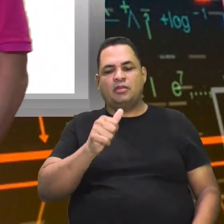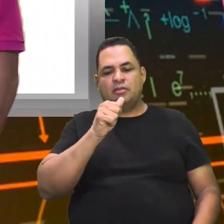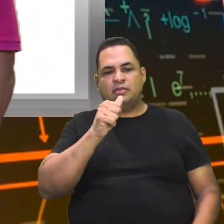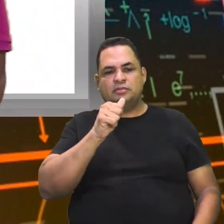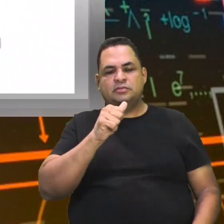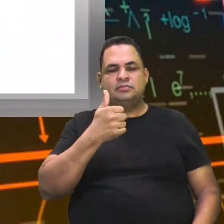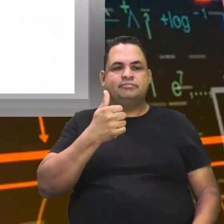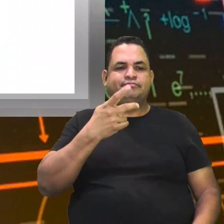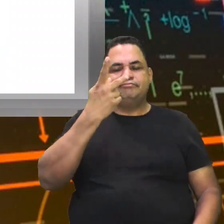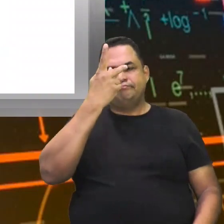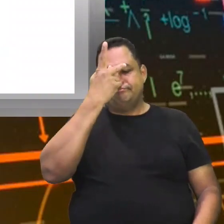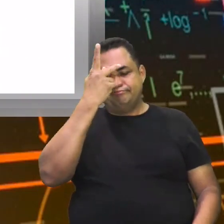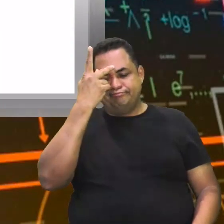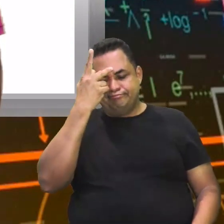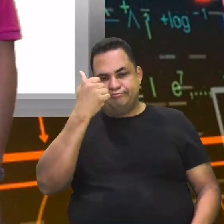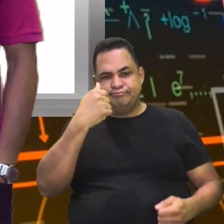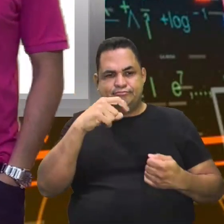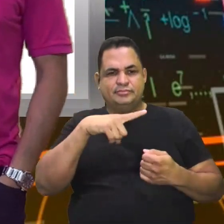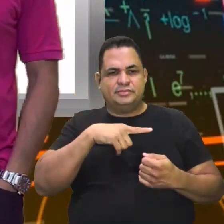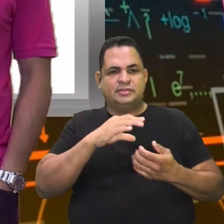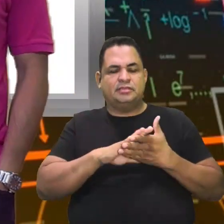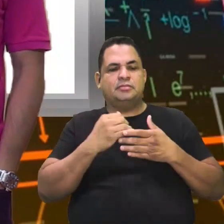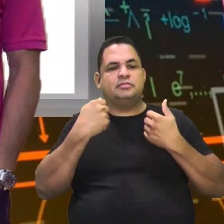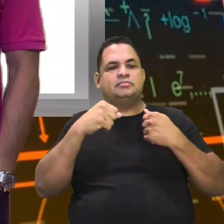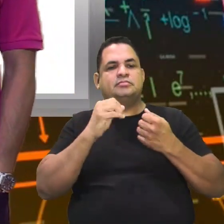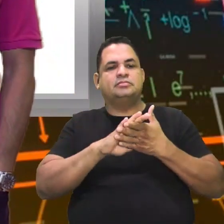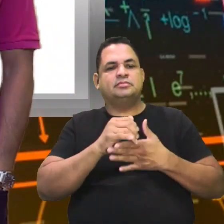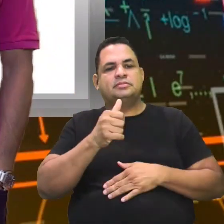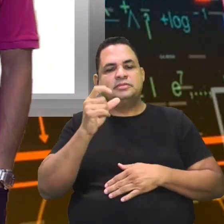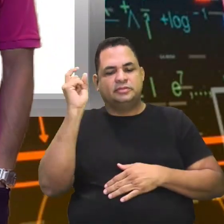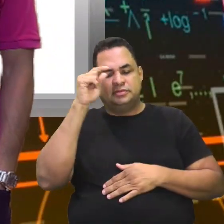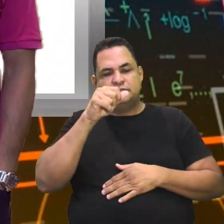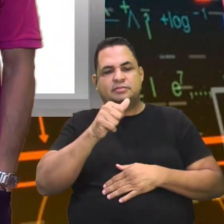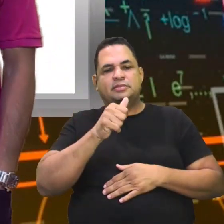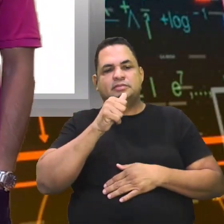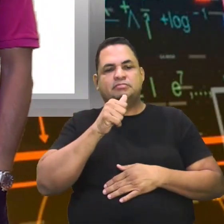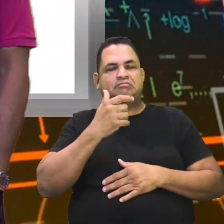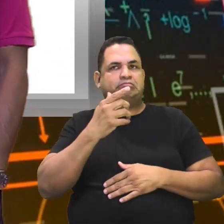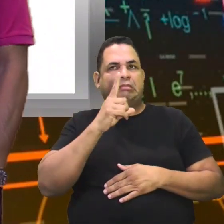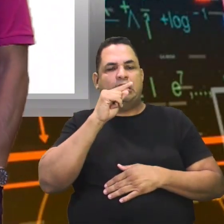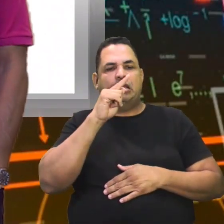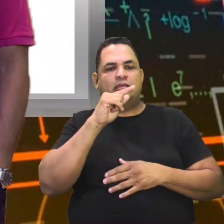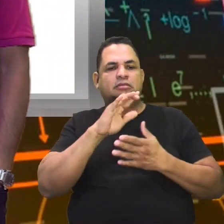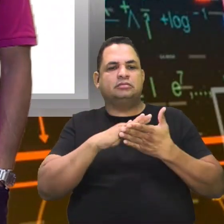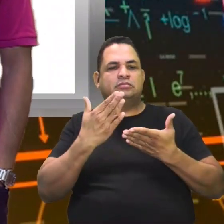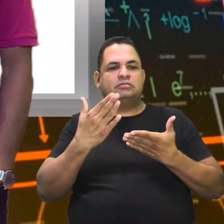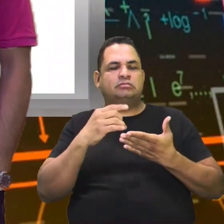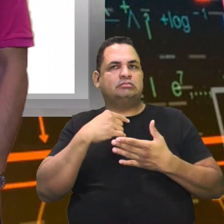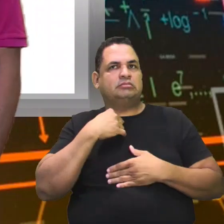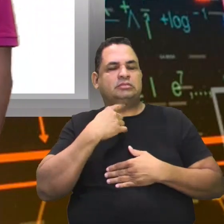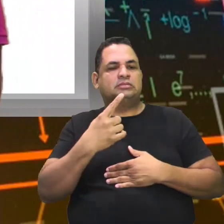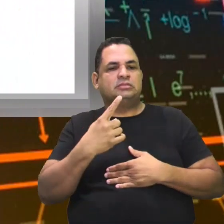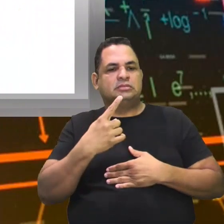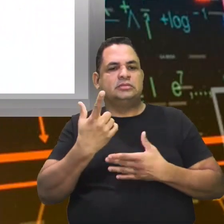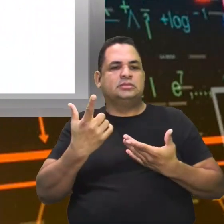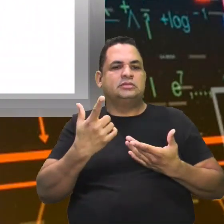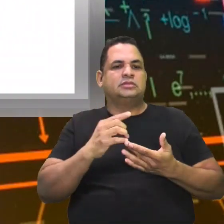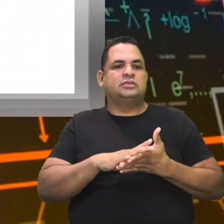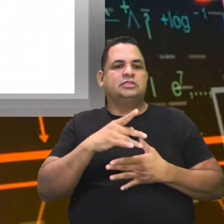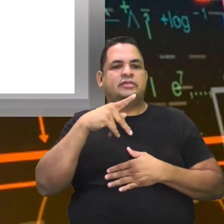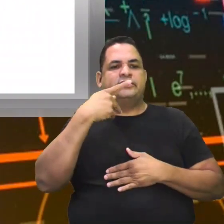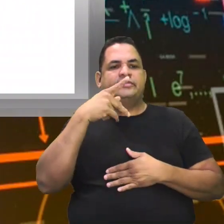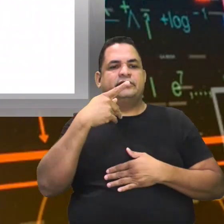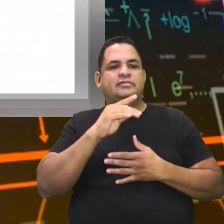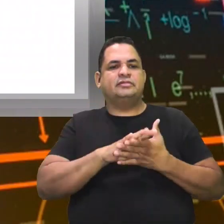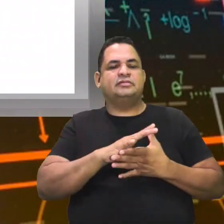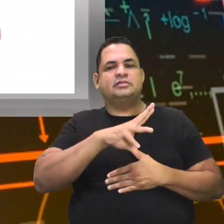né? Eu sou uma pessoa, né, que todo um propósito aí, que eu tenho dificuldade de beber água. Mas assim, não adianta eu passar, né, já me ensinaram, já me falaram,